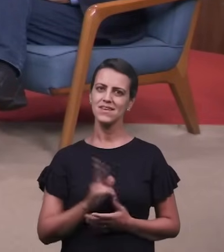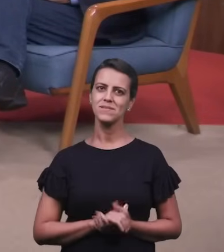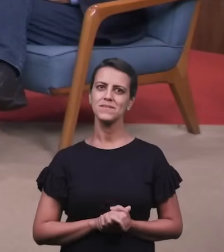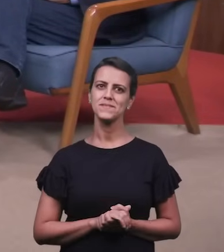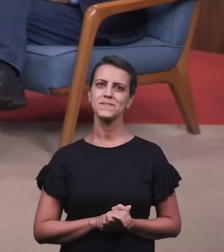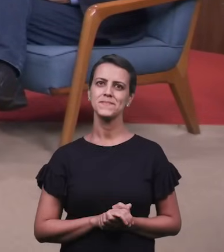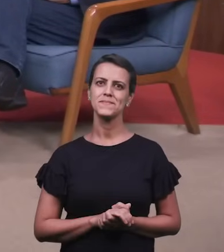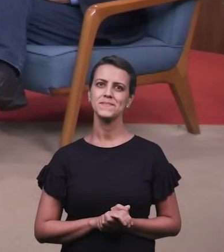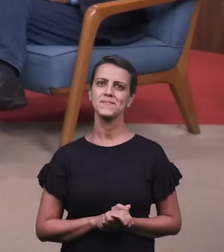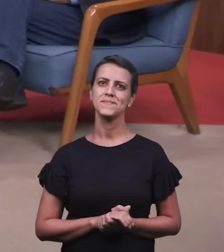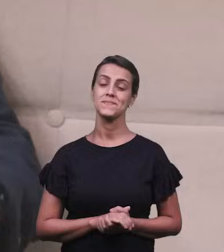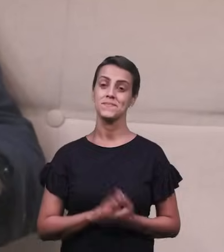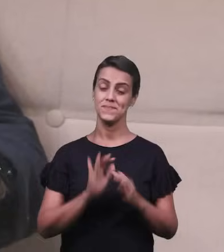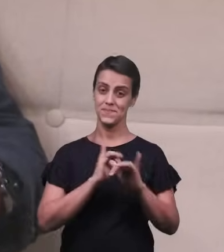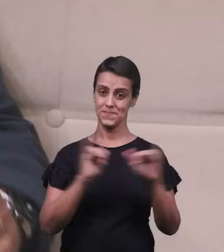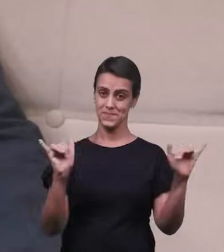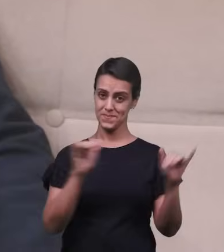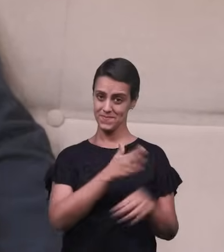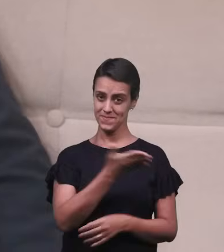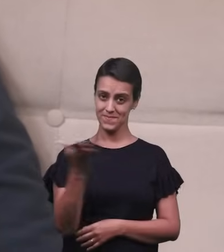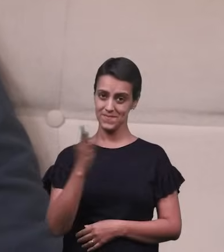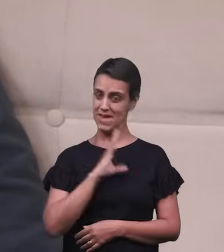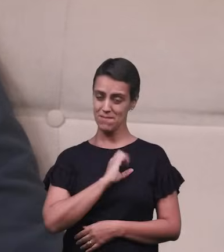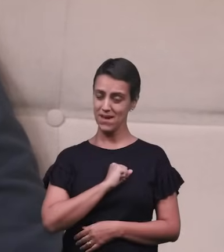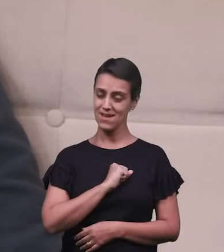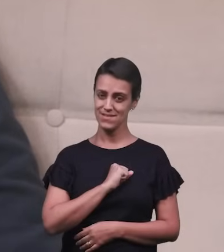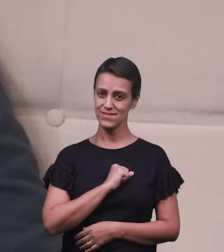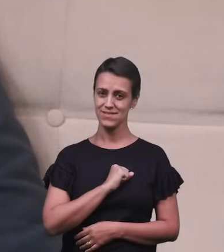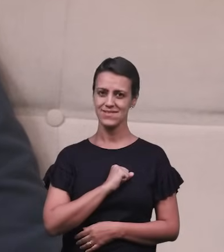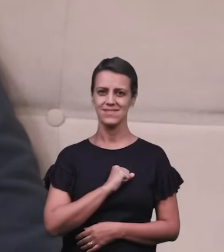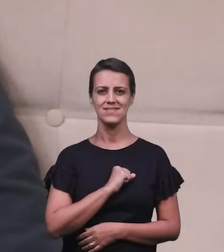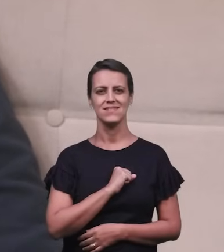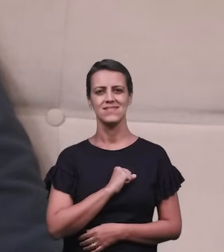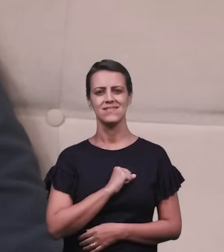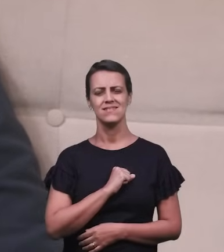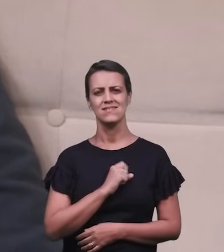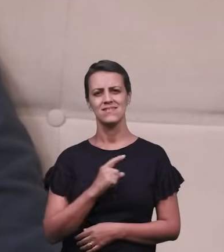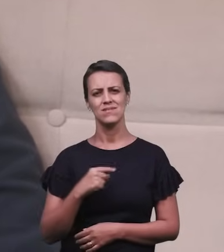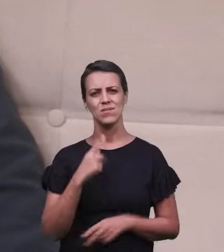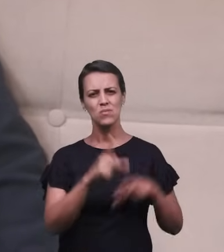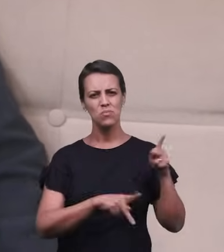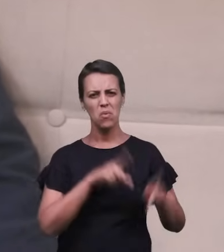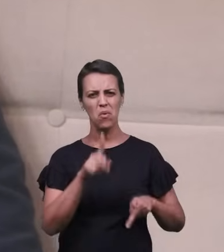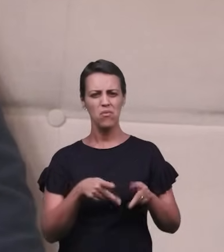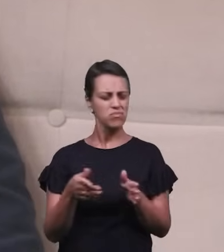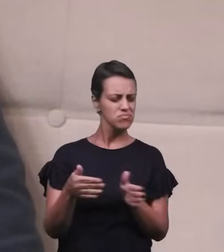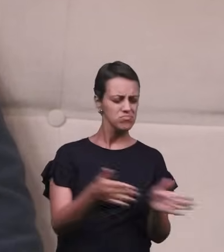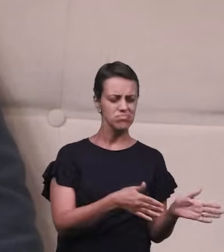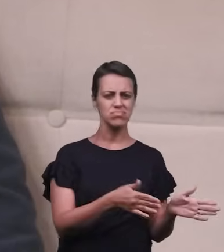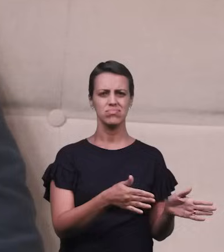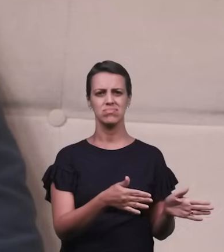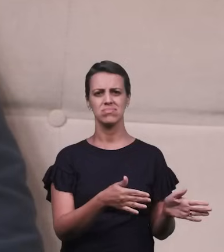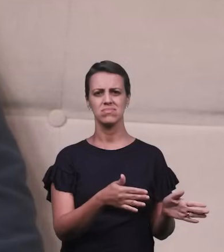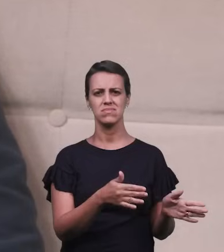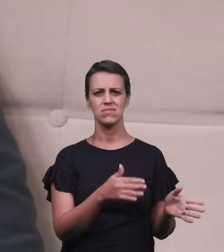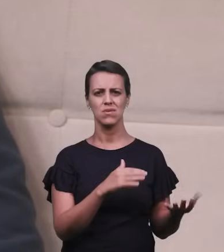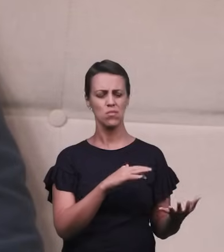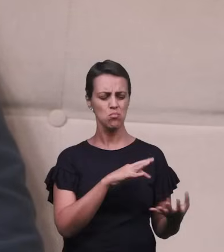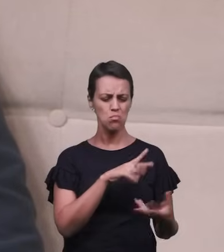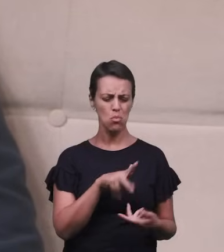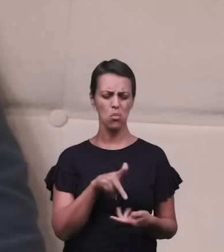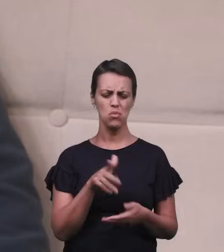nossos irmãos. Amados, a igreja infiel e o